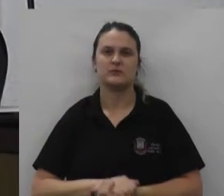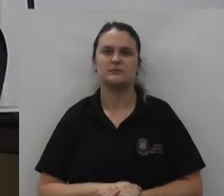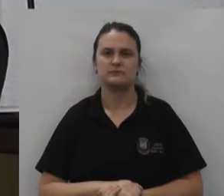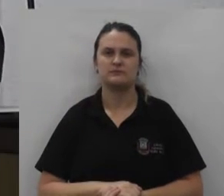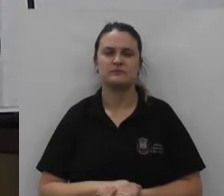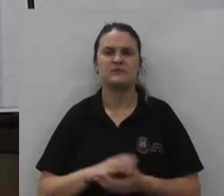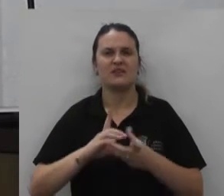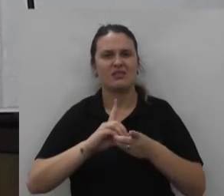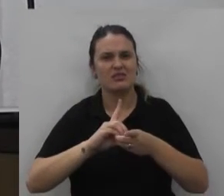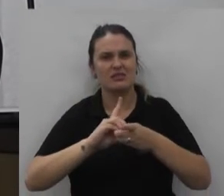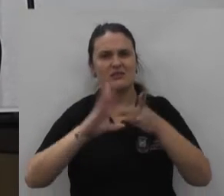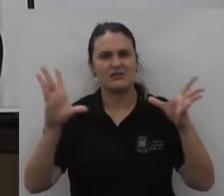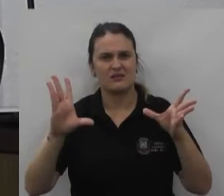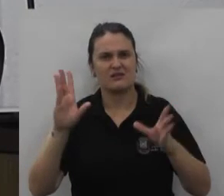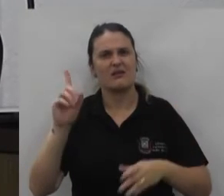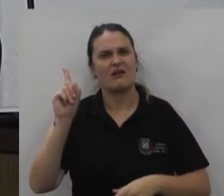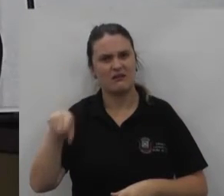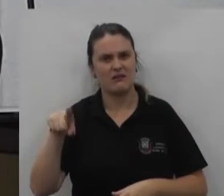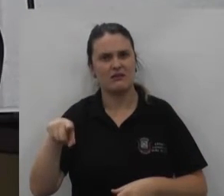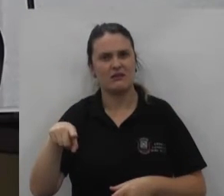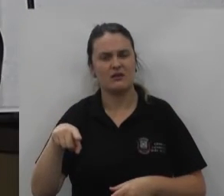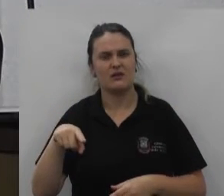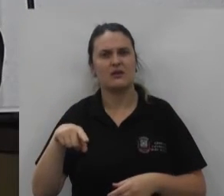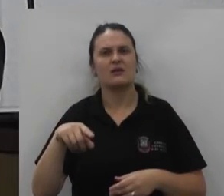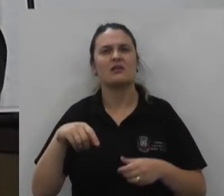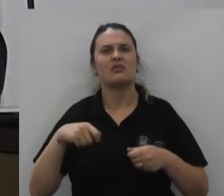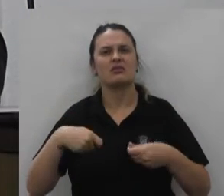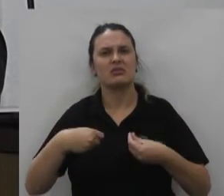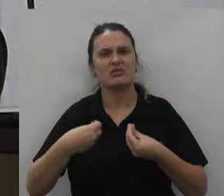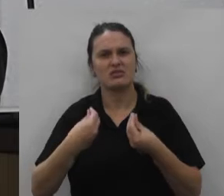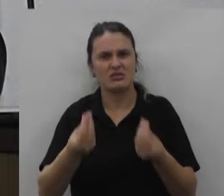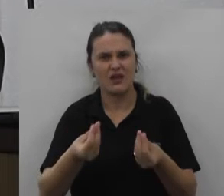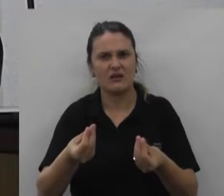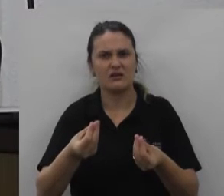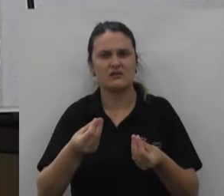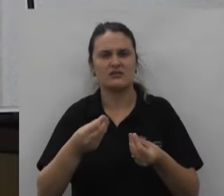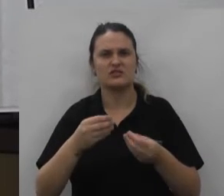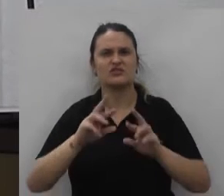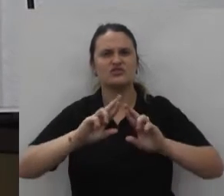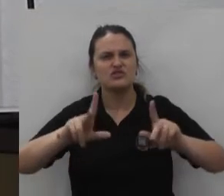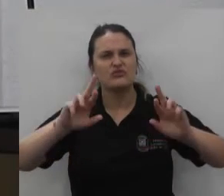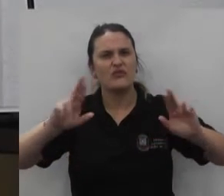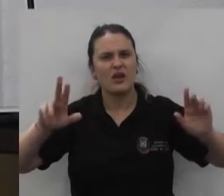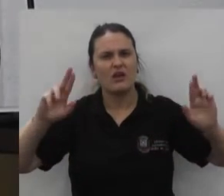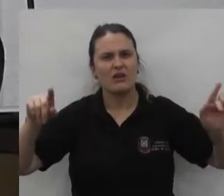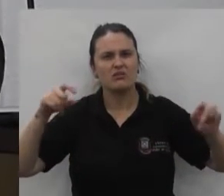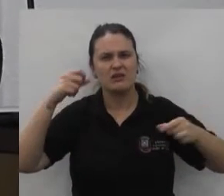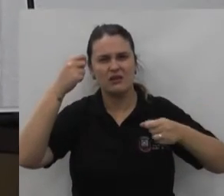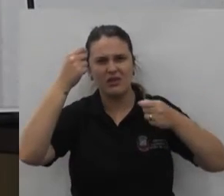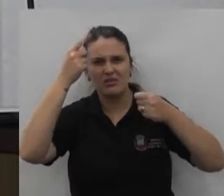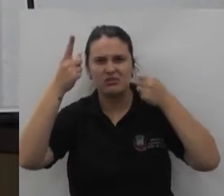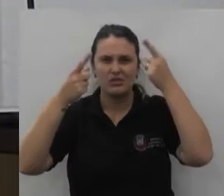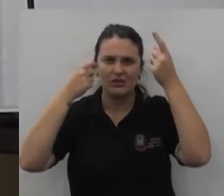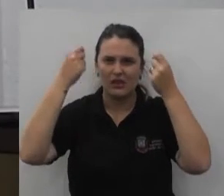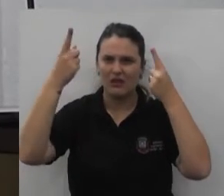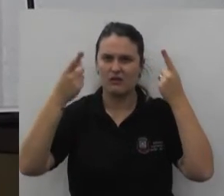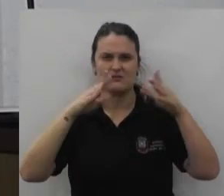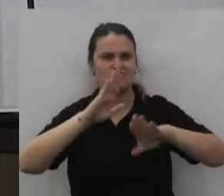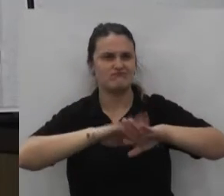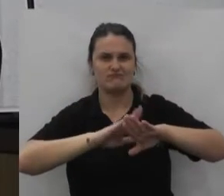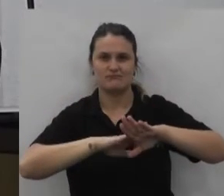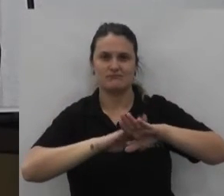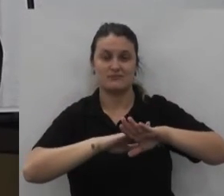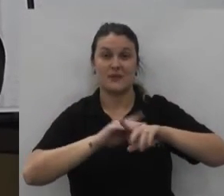versão. Democracia é permitir você divergir do ponto de vista dos